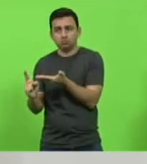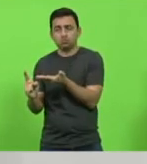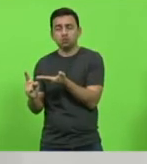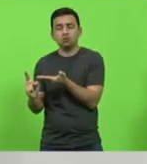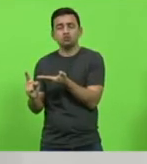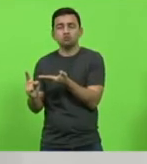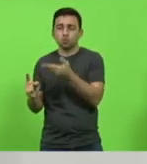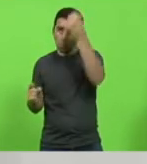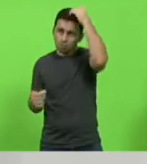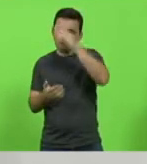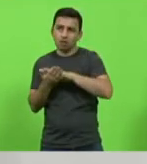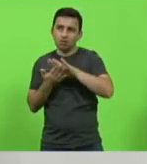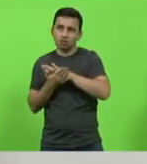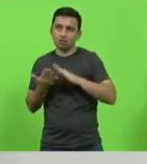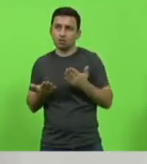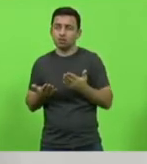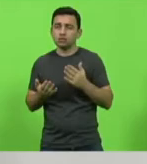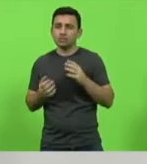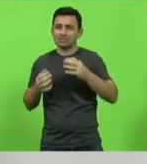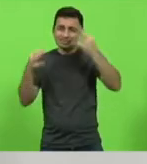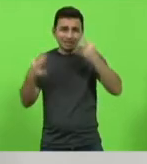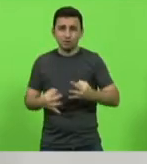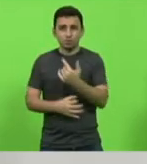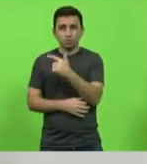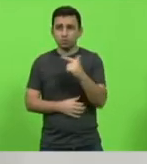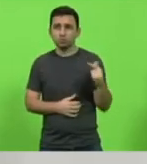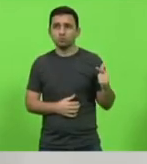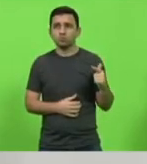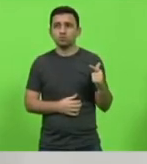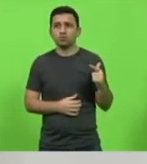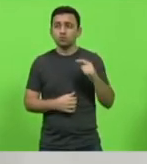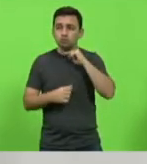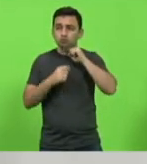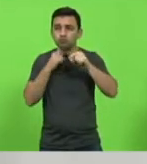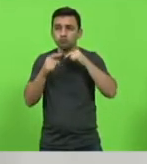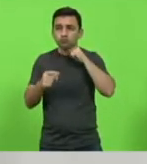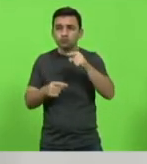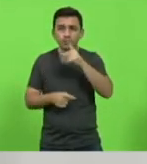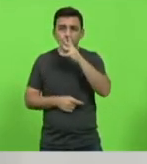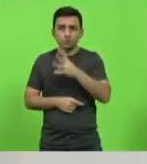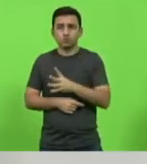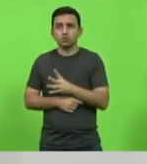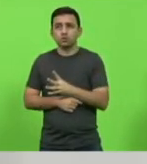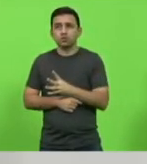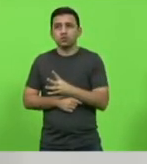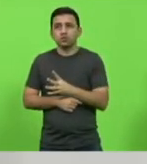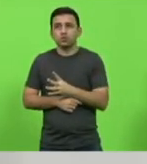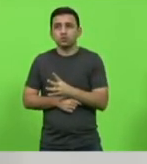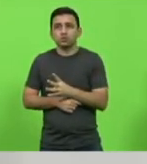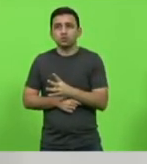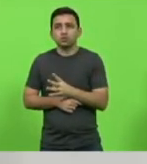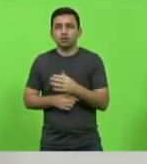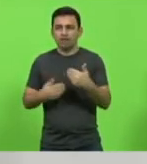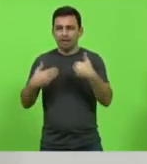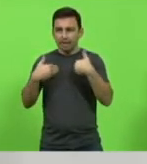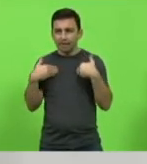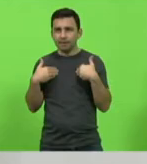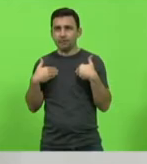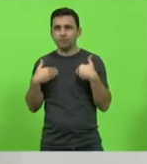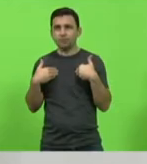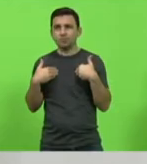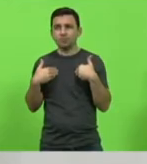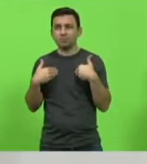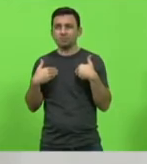dúvida se não há uma certeza naquela acusação que estava sendo feito não cabe a mim